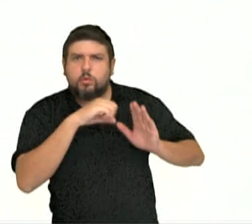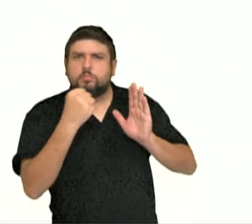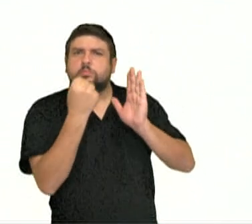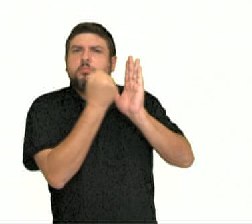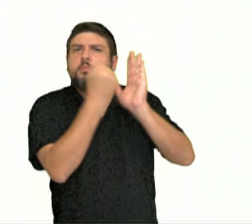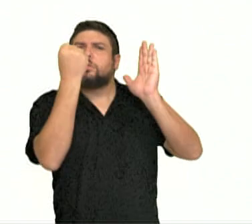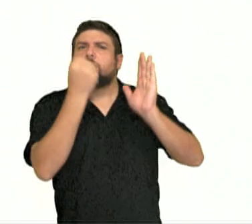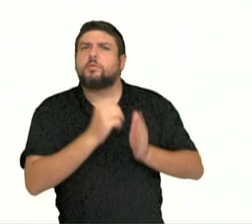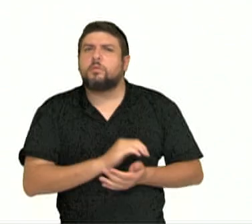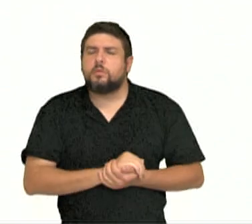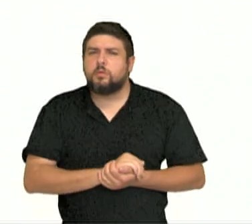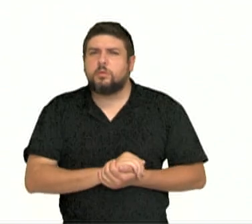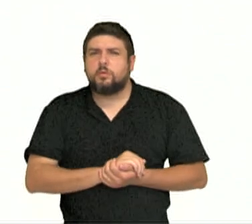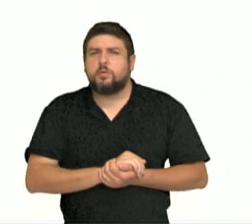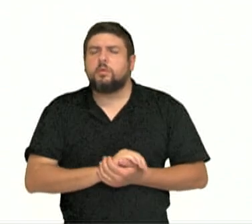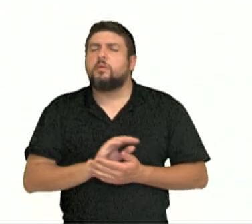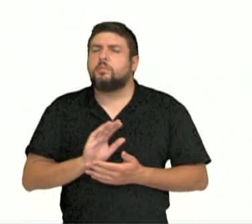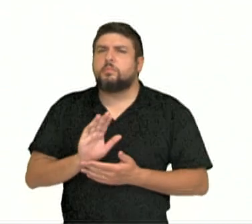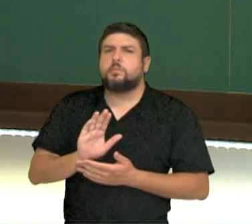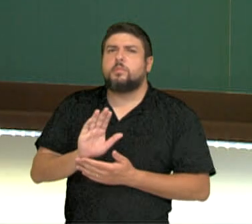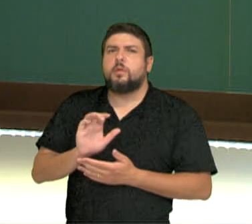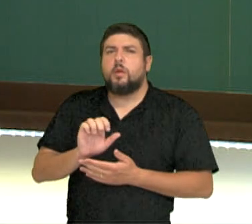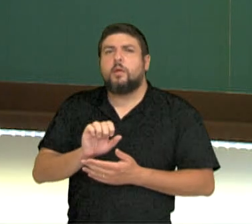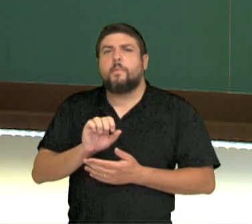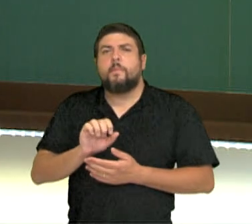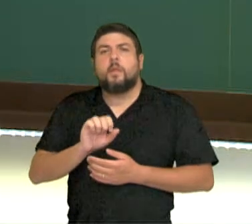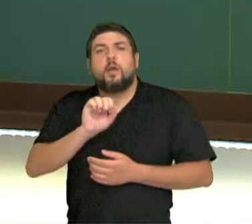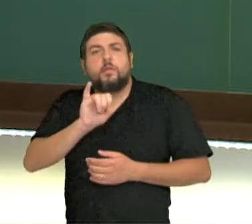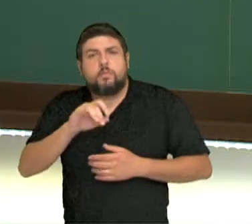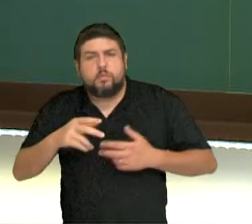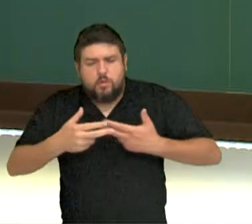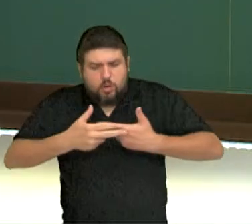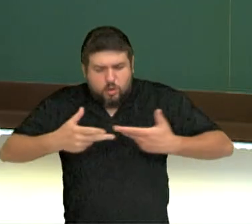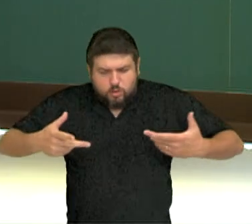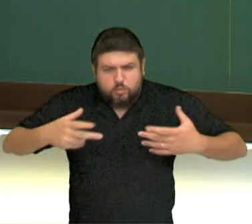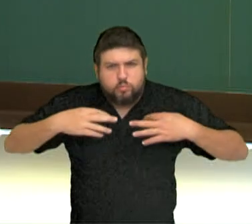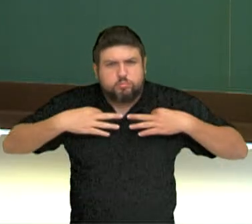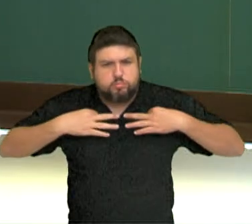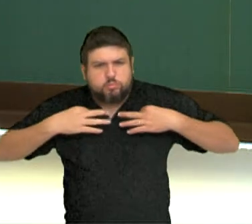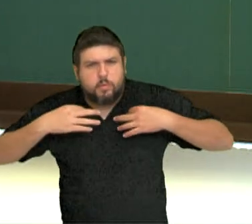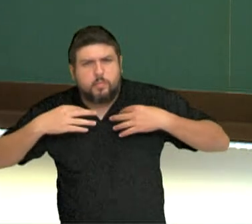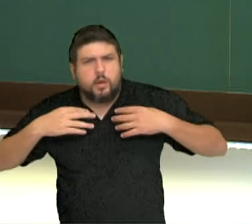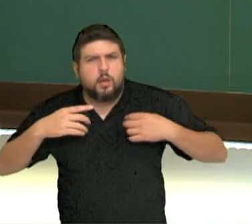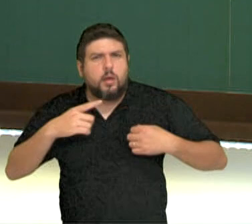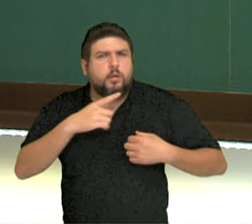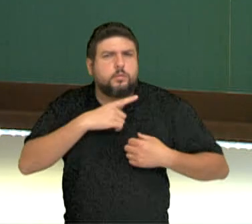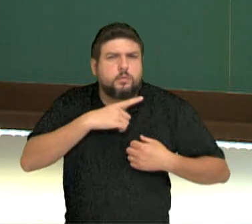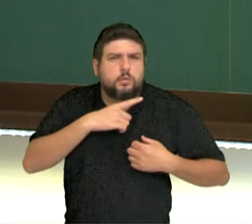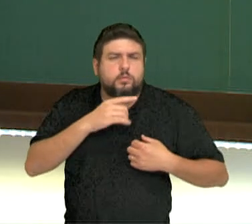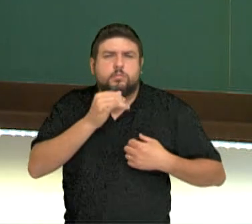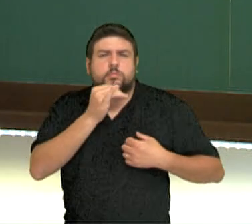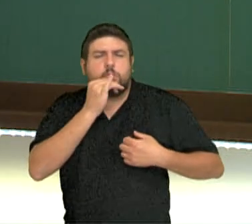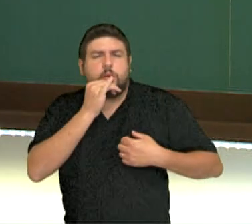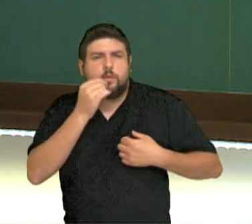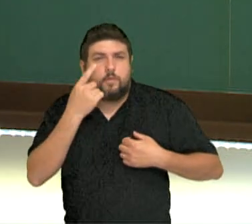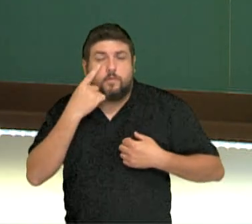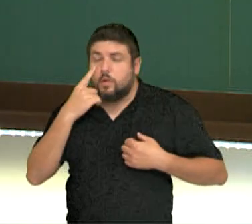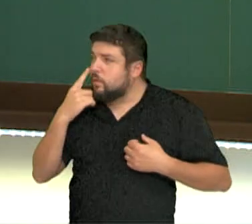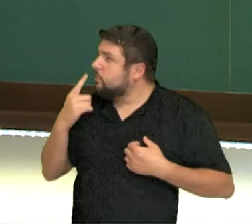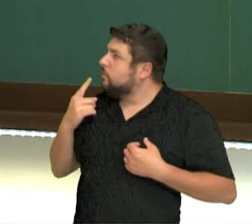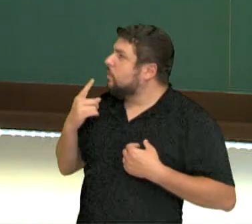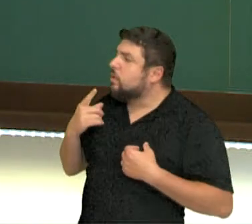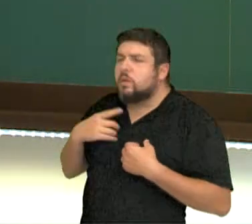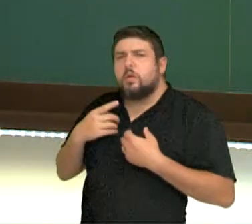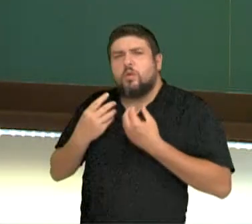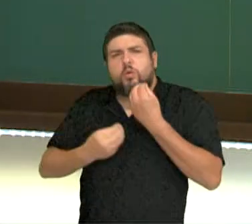imagem, dessa foto, quando eu te faço a pergunta se nós somos o que levamos no corpo? Roupas, modo de